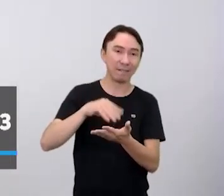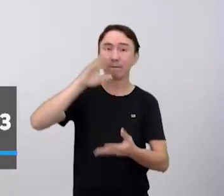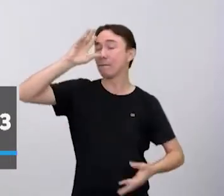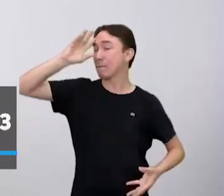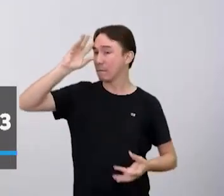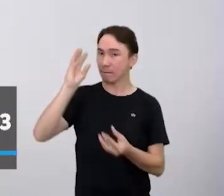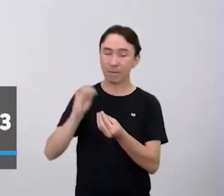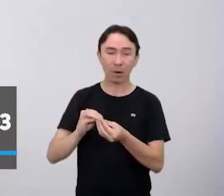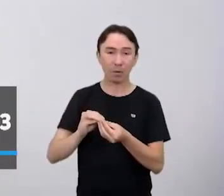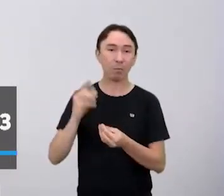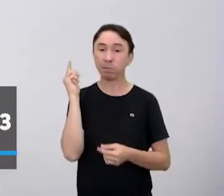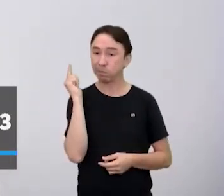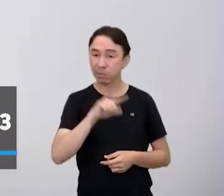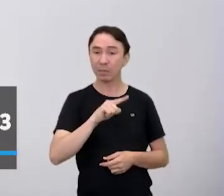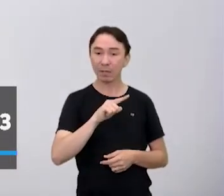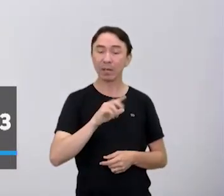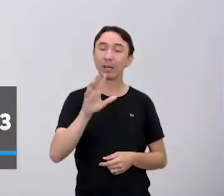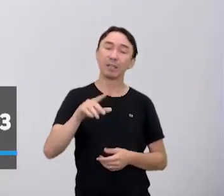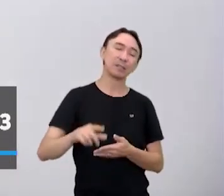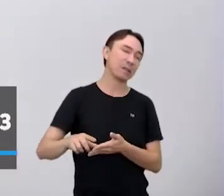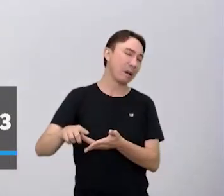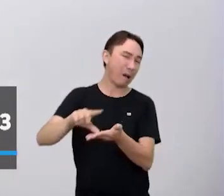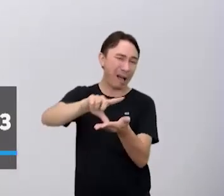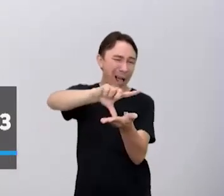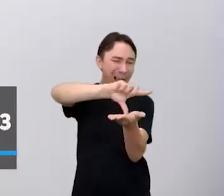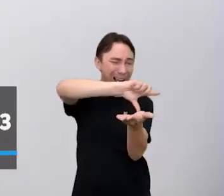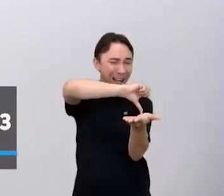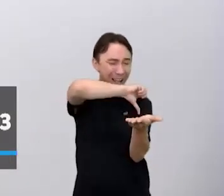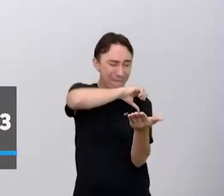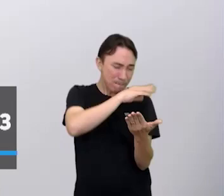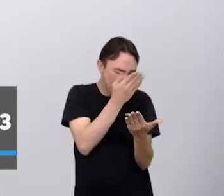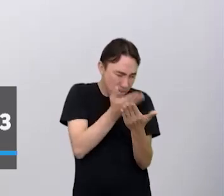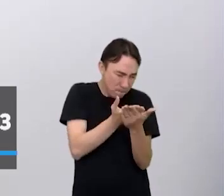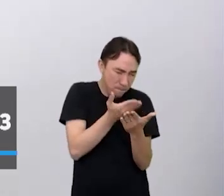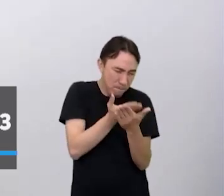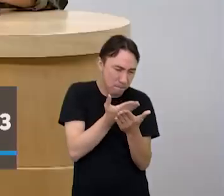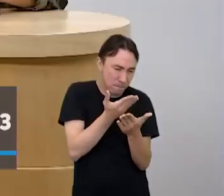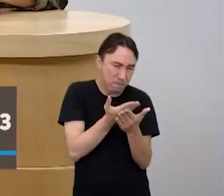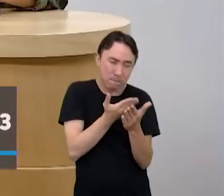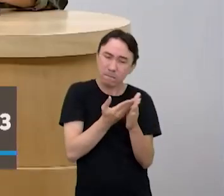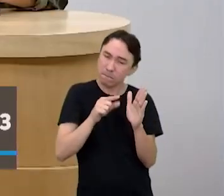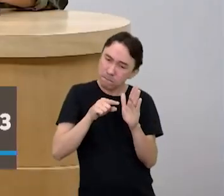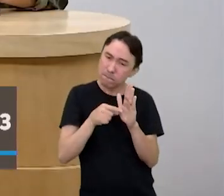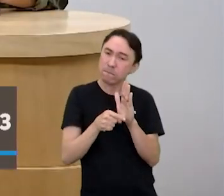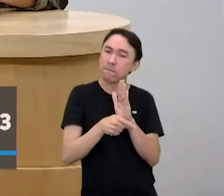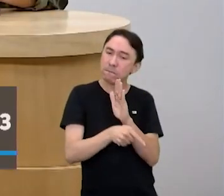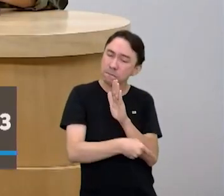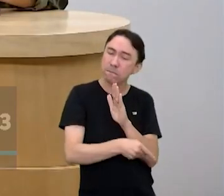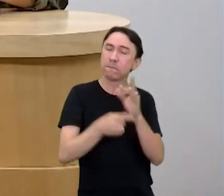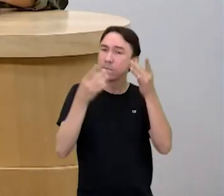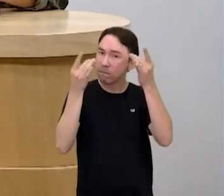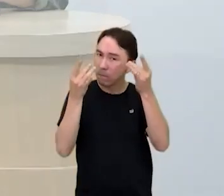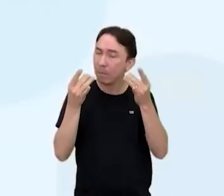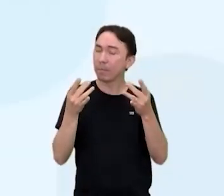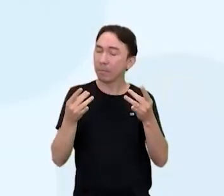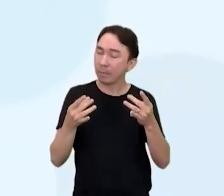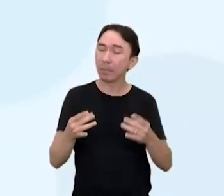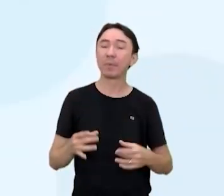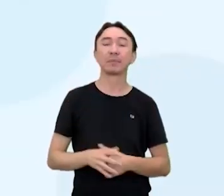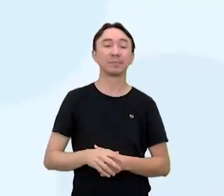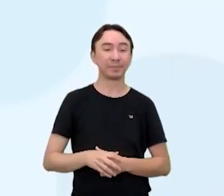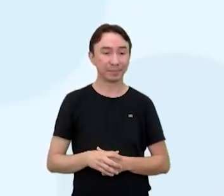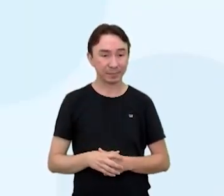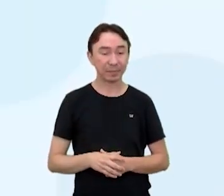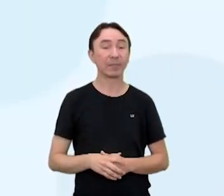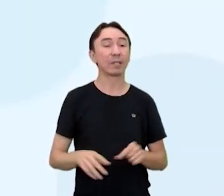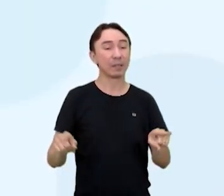noite. Então, reconhecer a metodologia de pesquisa científica e a ciência, né? Tecnologia também, na tela. Olha só, mais um. Anotou direitinho tudo isso?